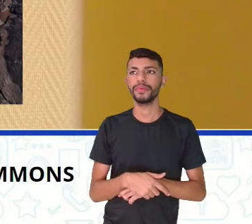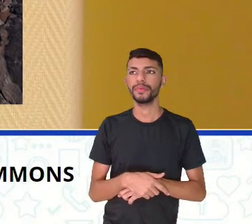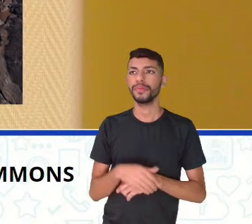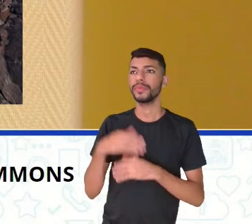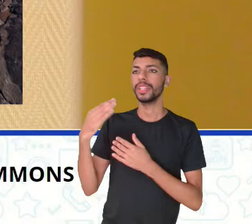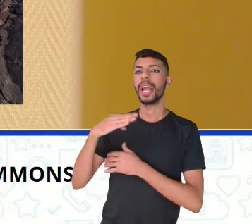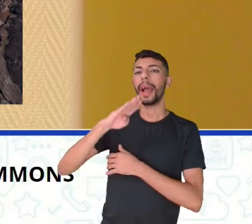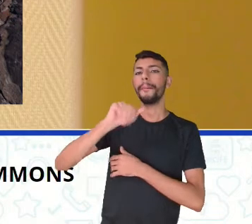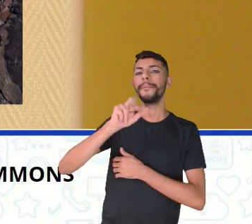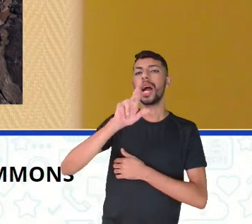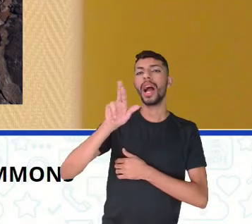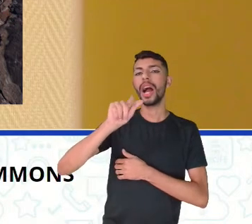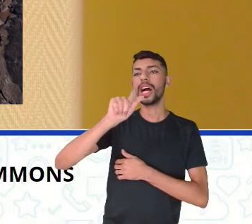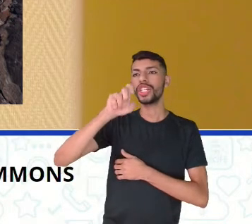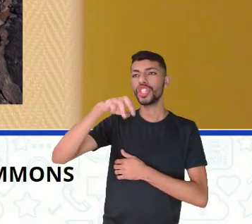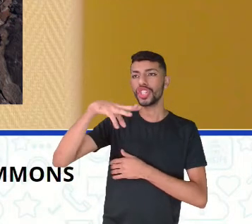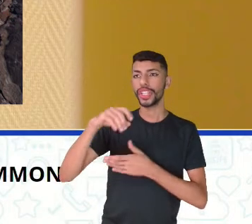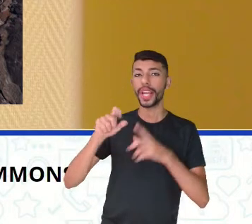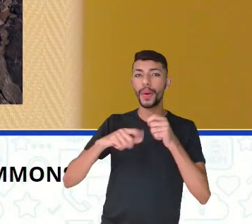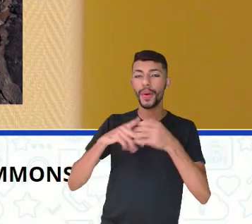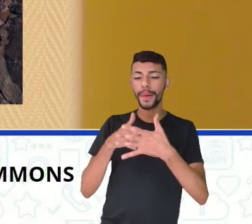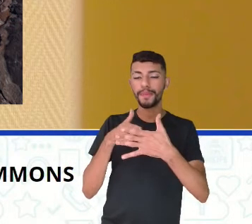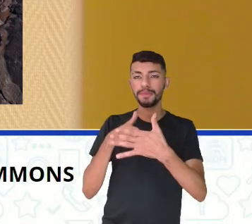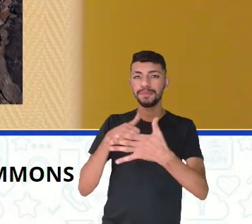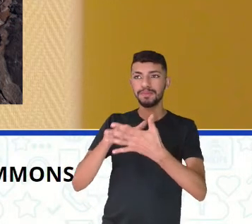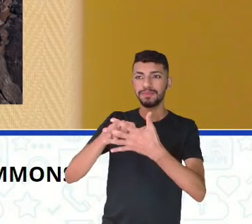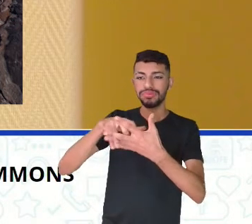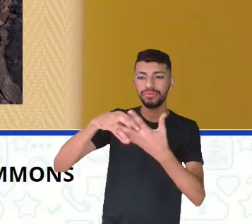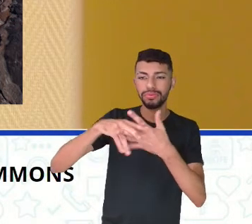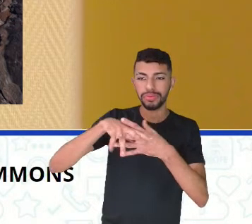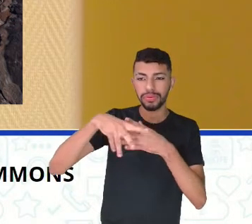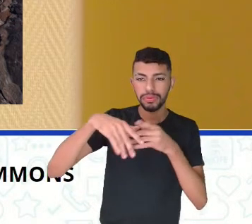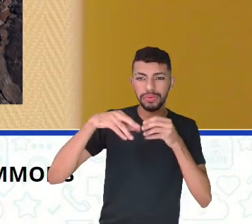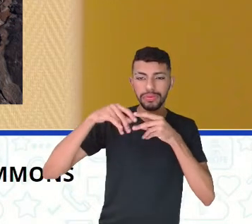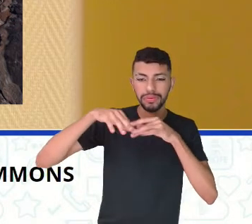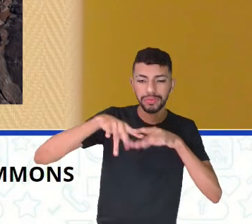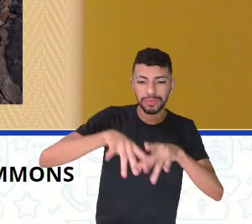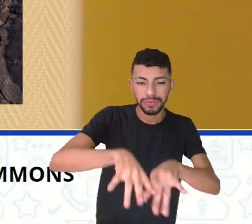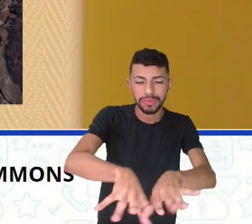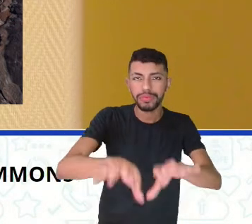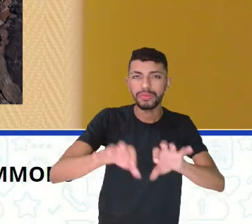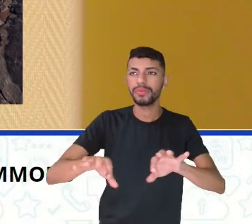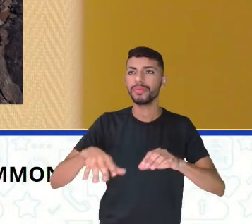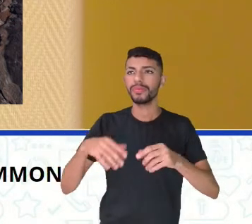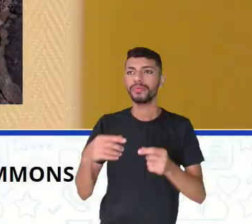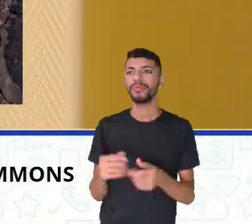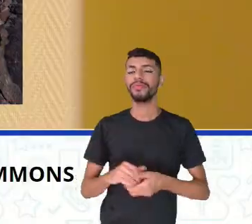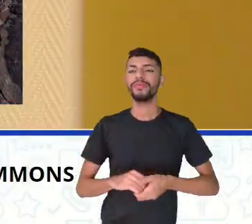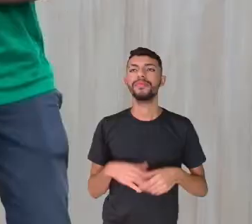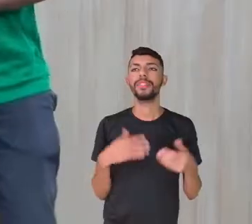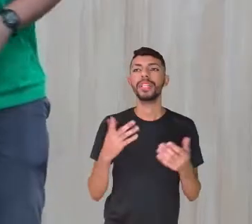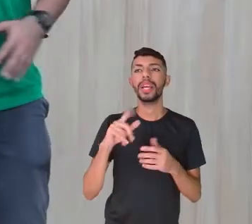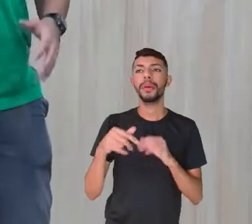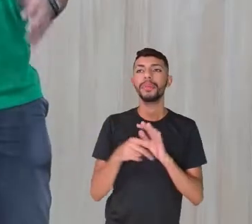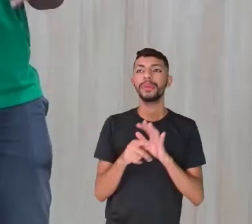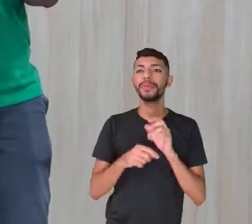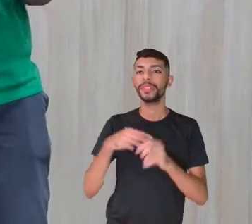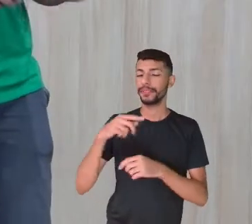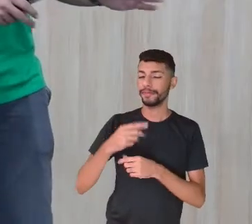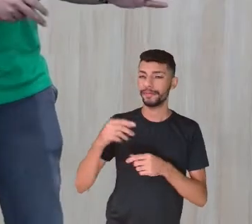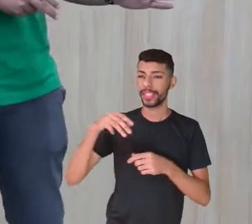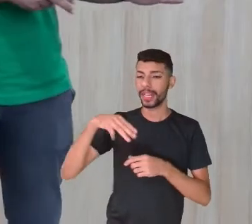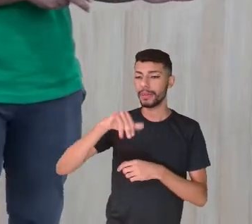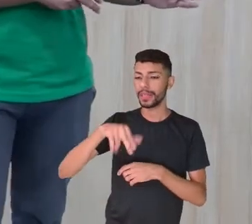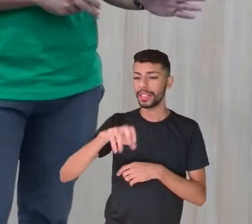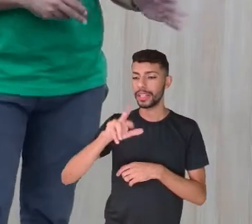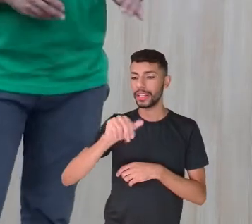né? Essas barragens são barragens de contenção, né, dos rejeitos da mineração. Então, a mineração ela